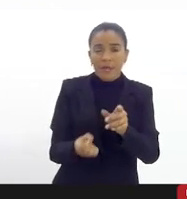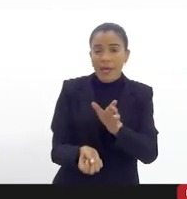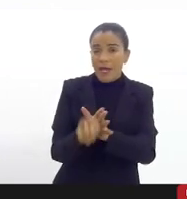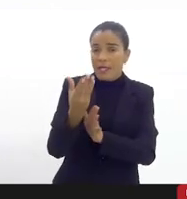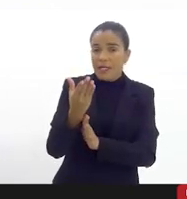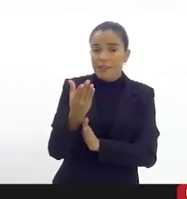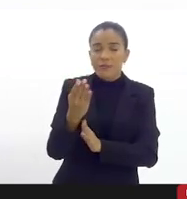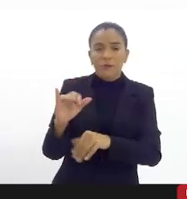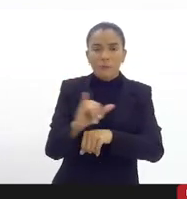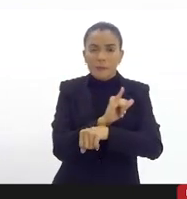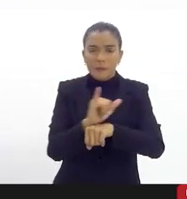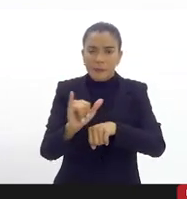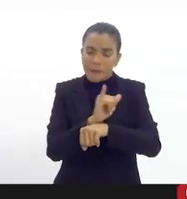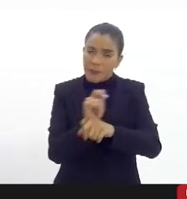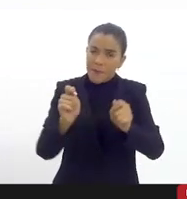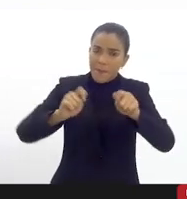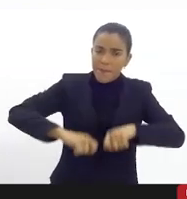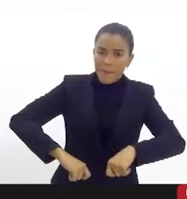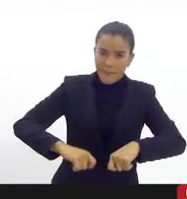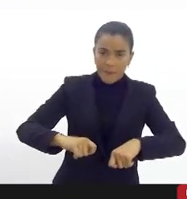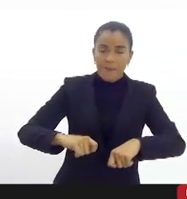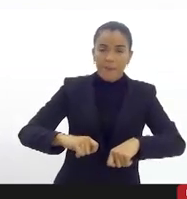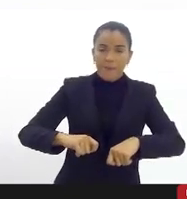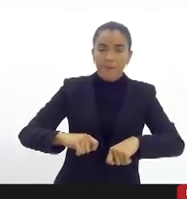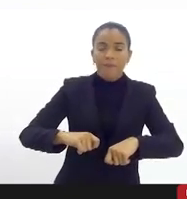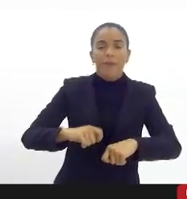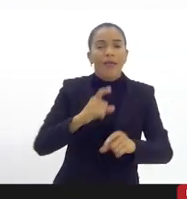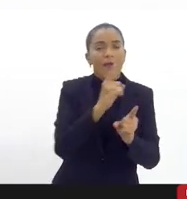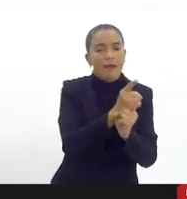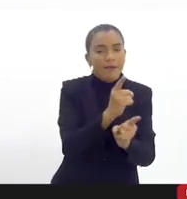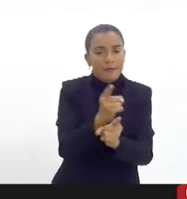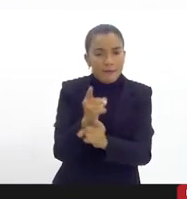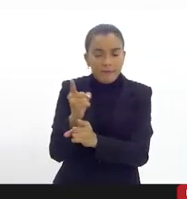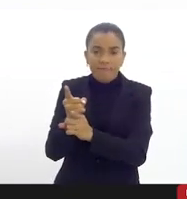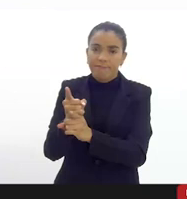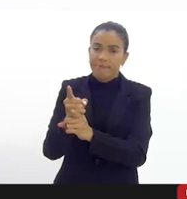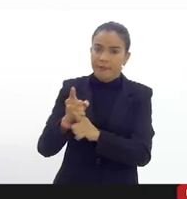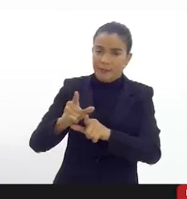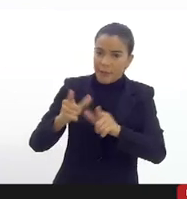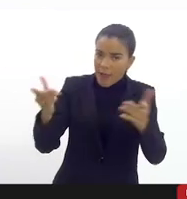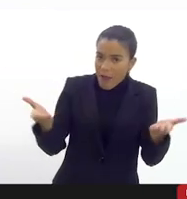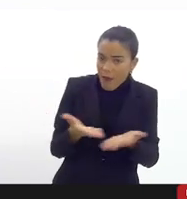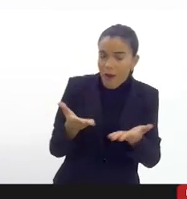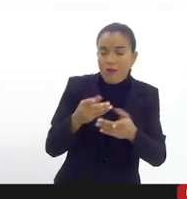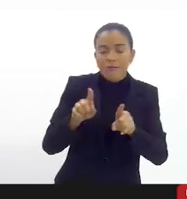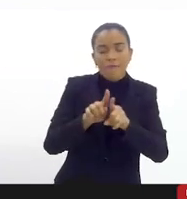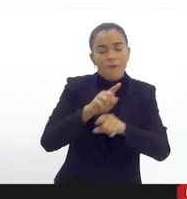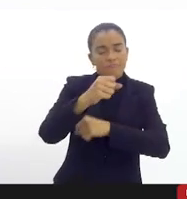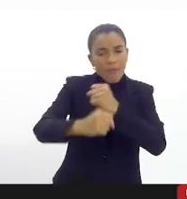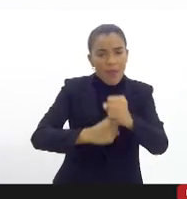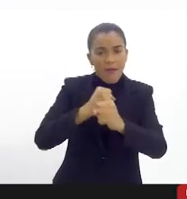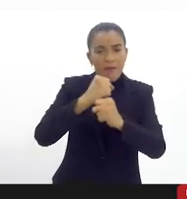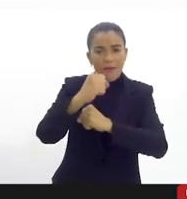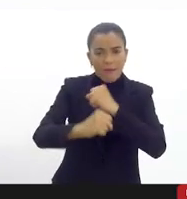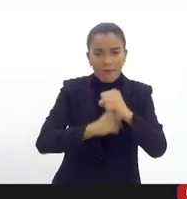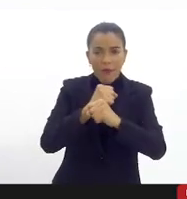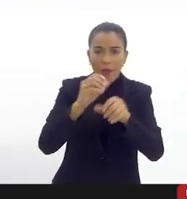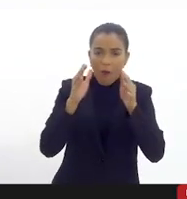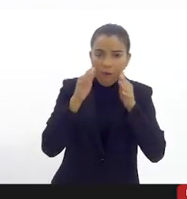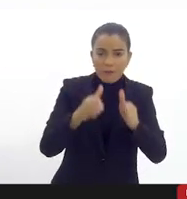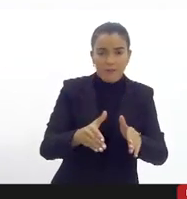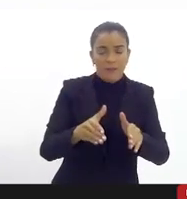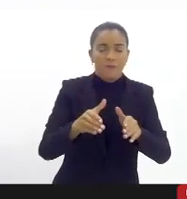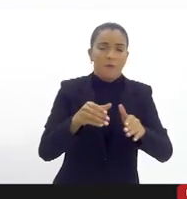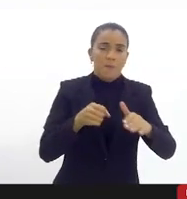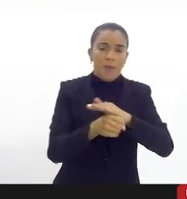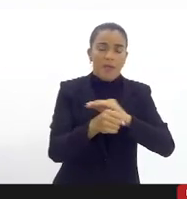criação de algum mecanismo que permita a identificação atual anualmente né de indicadores Como a concentração do mercado